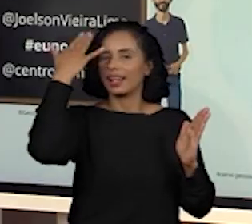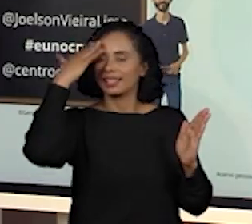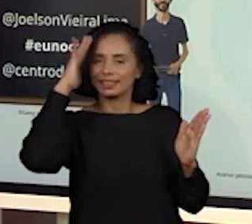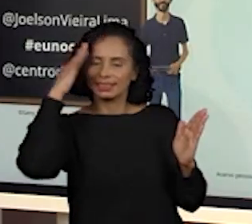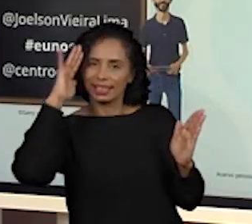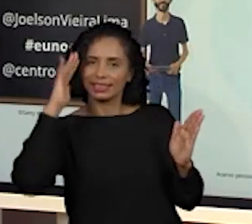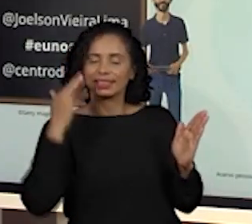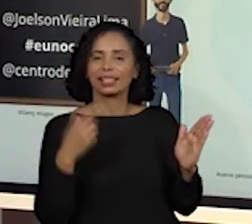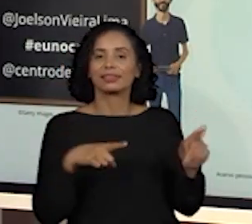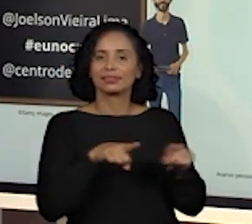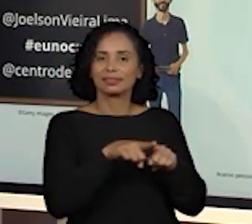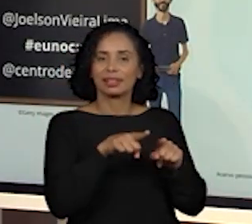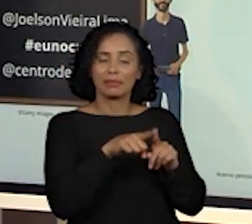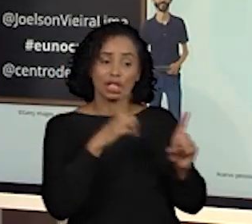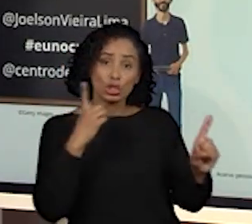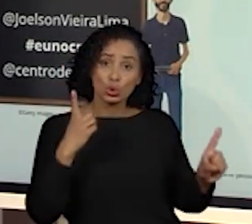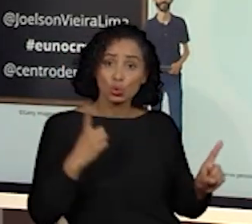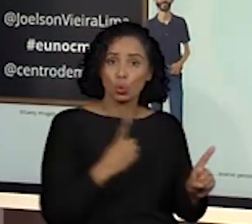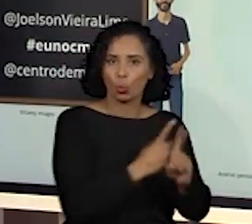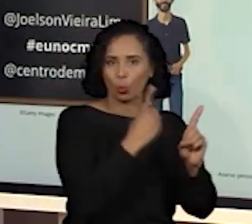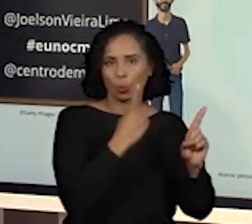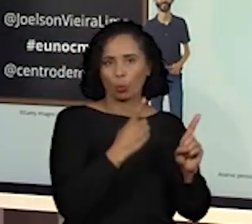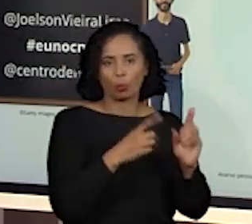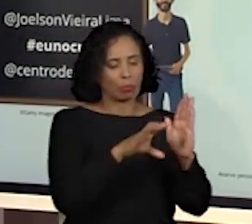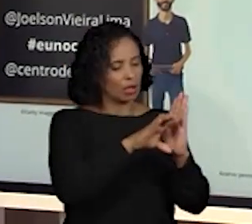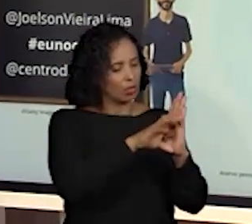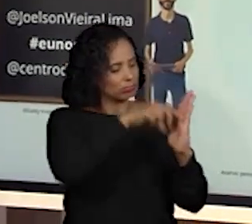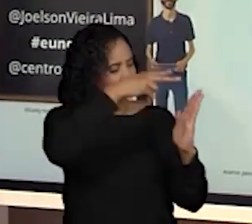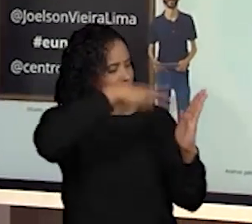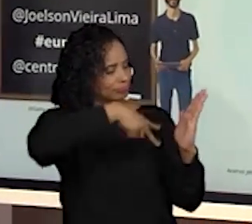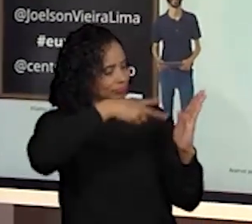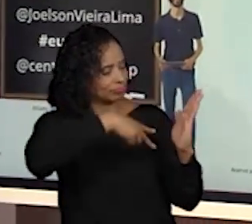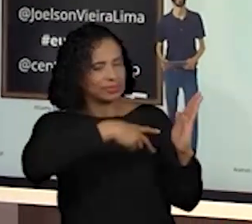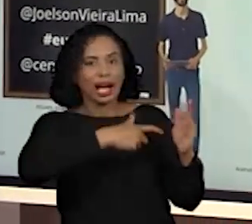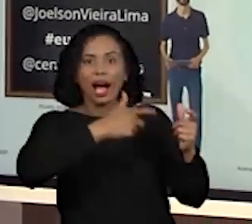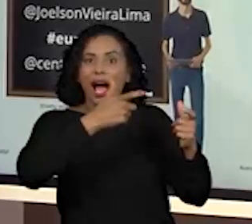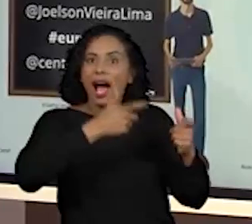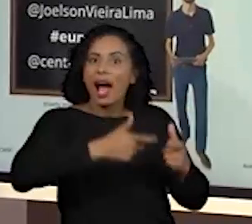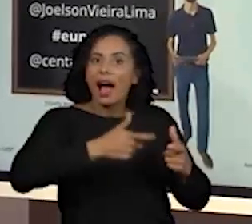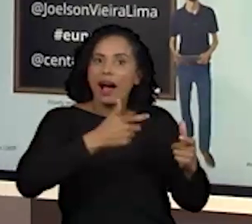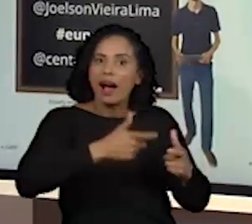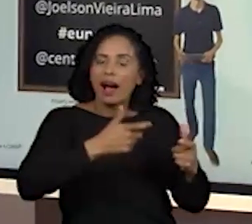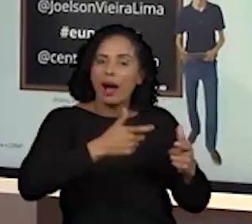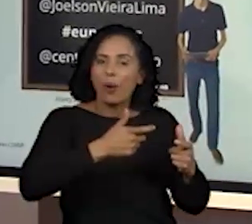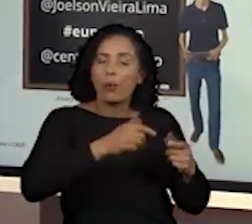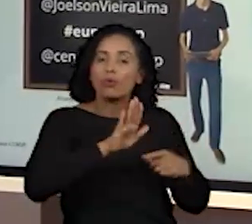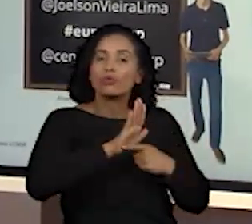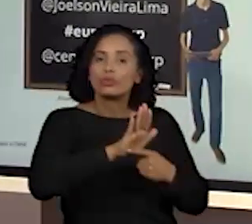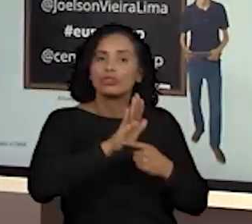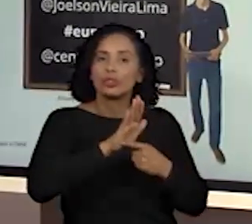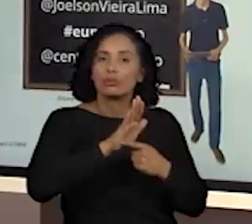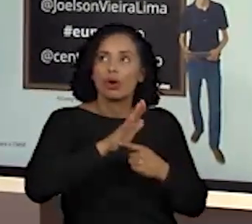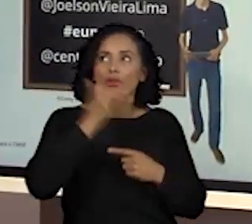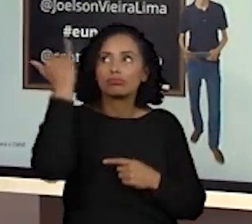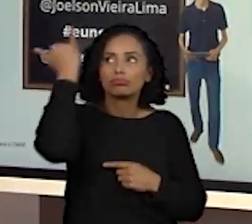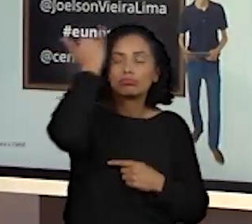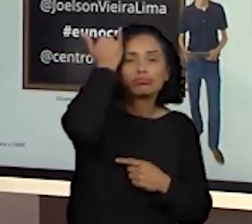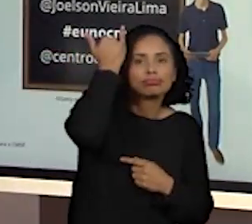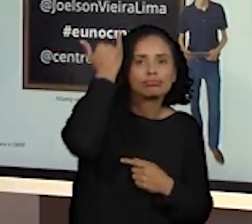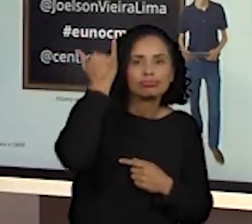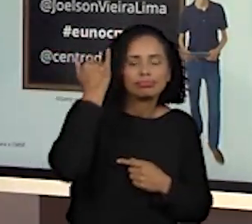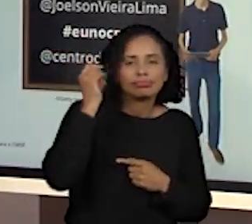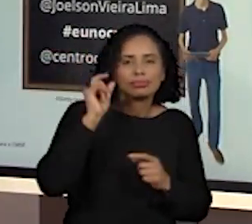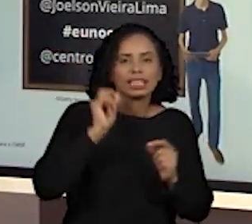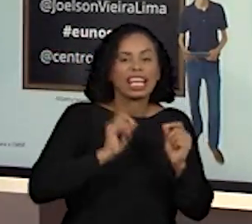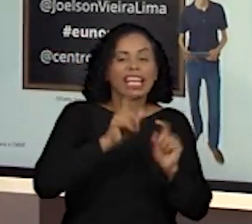compreensão e identificação da ideia central. Se tivéssemos que dizer em pouquíssimas palavras,